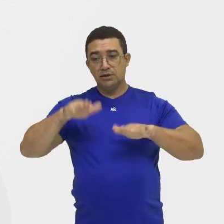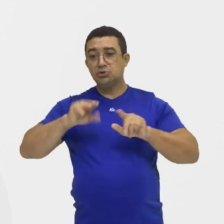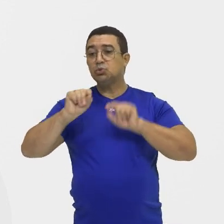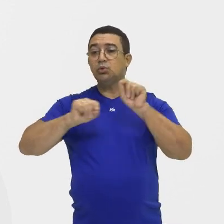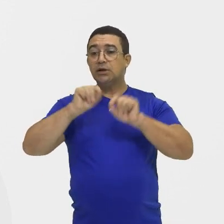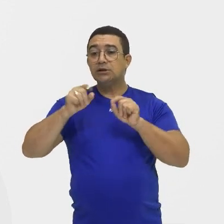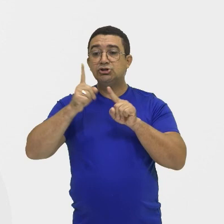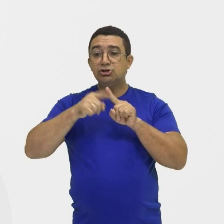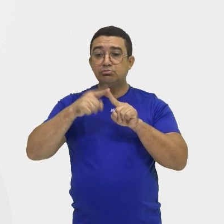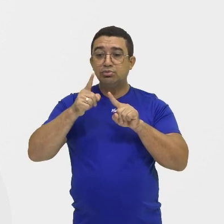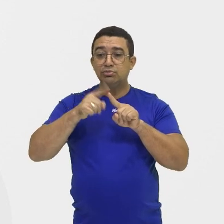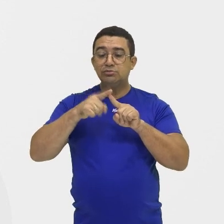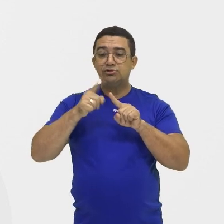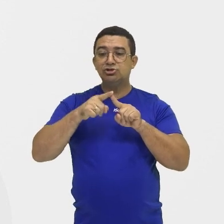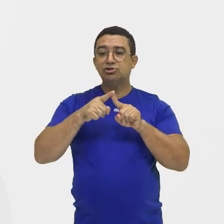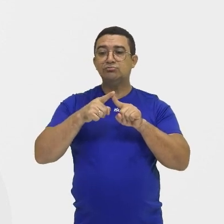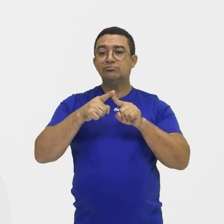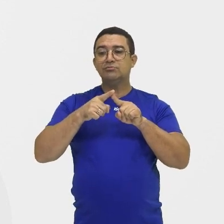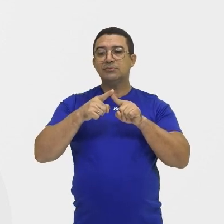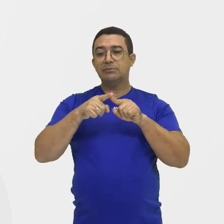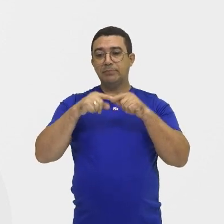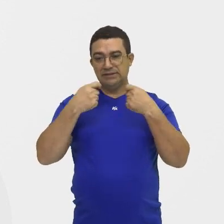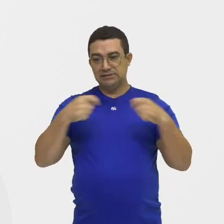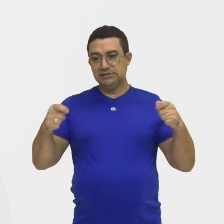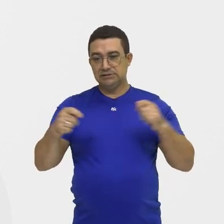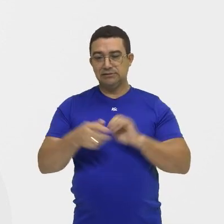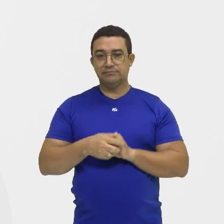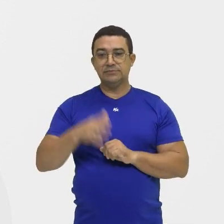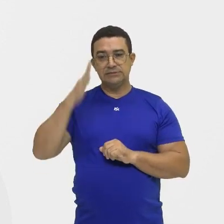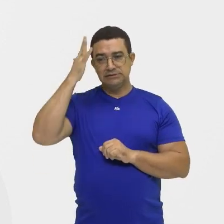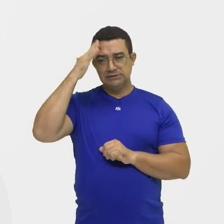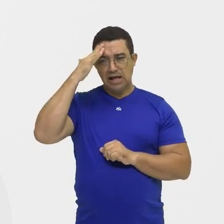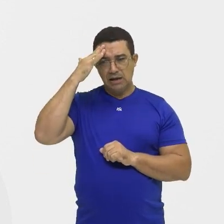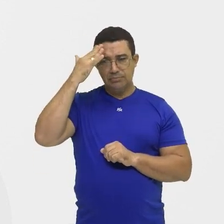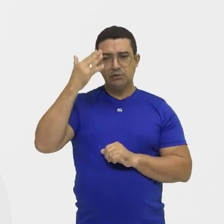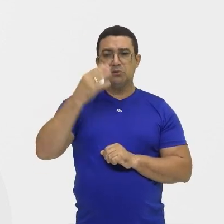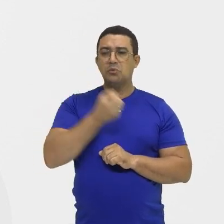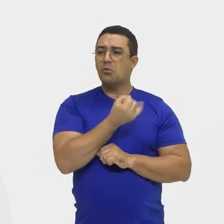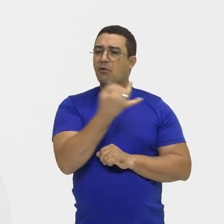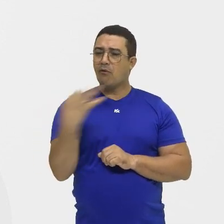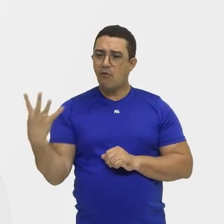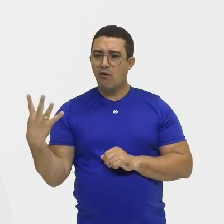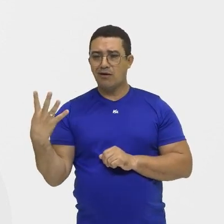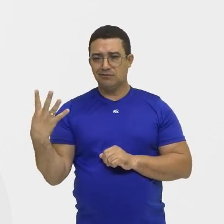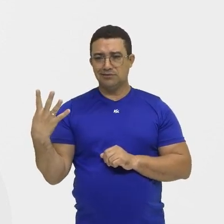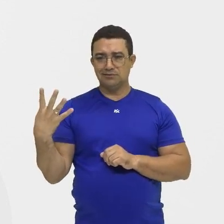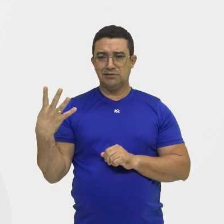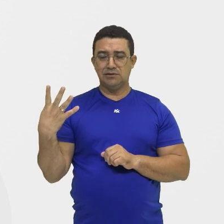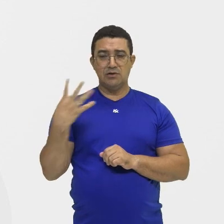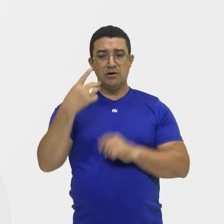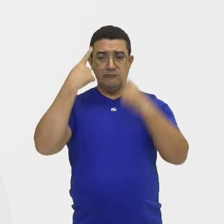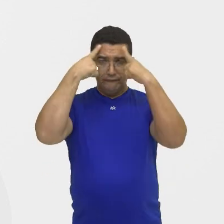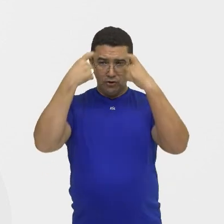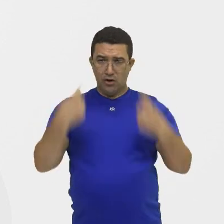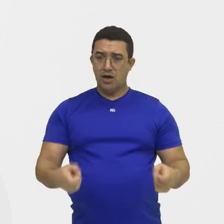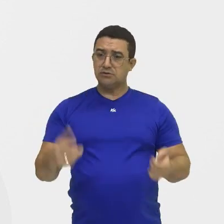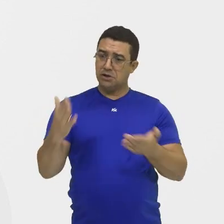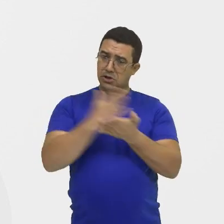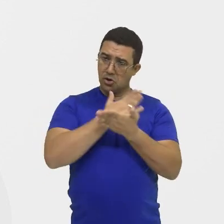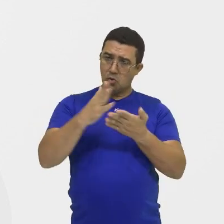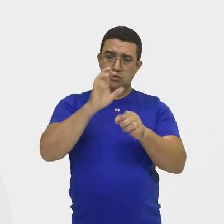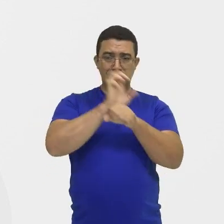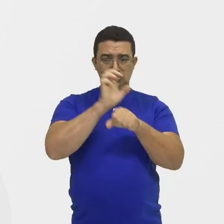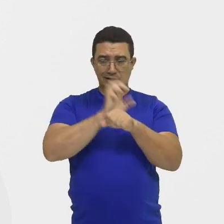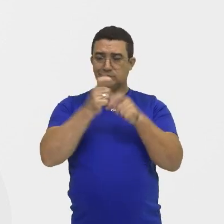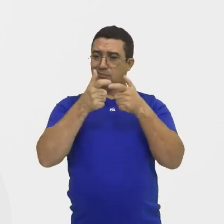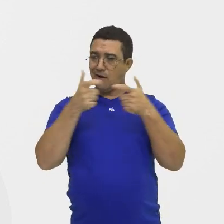necessidades. Você sabe que, né, o número de violência em alguns estados aumenta, né? Então, de